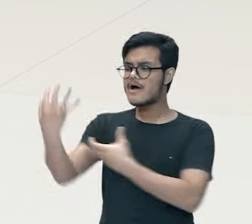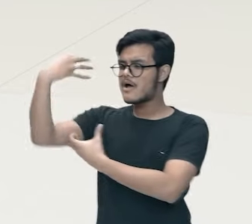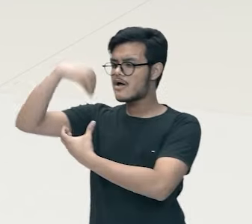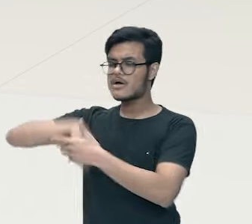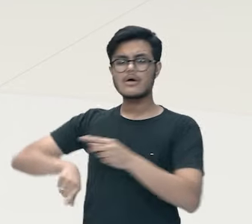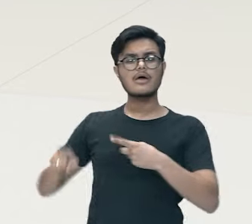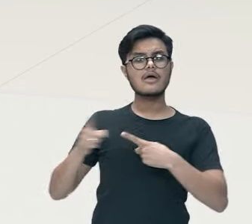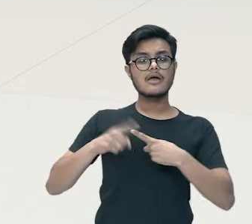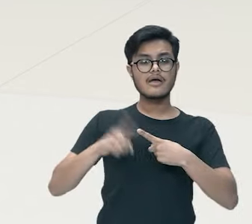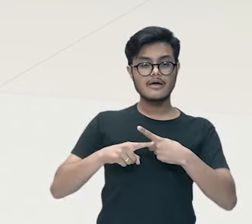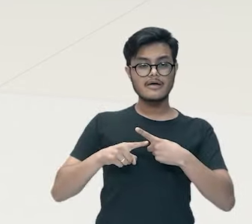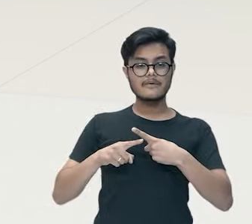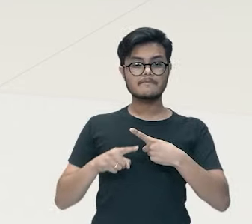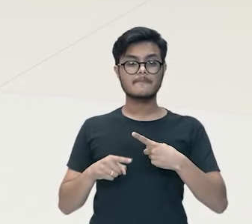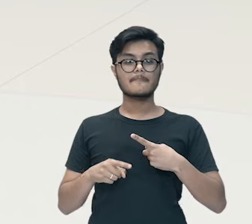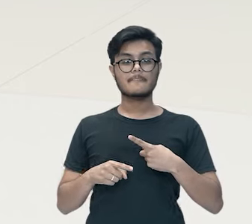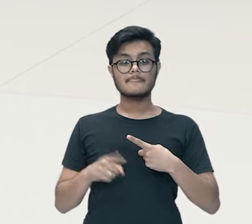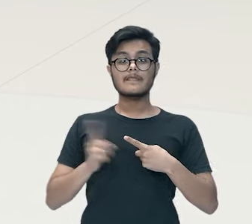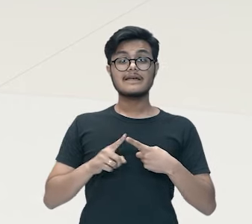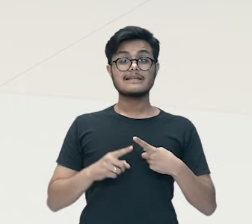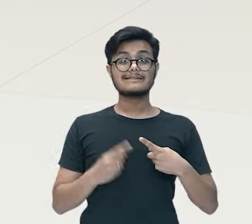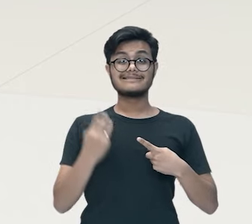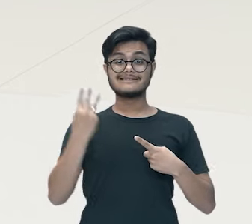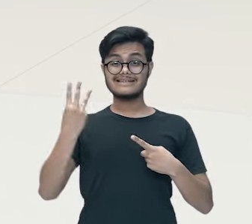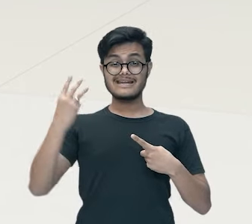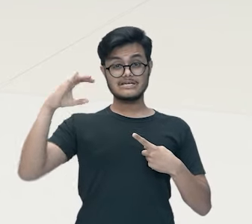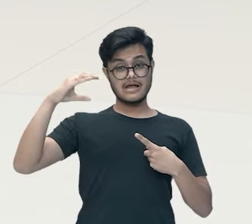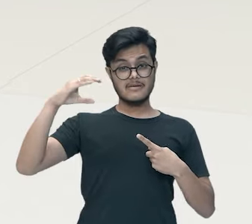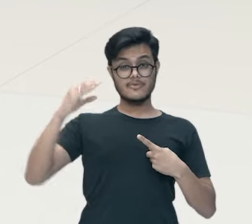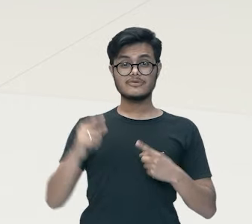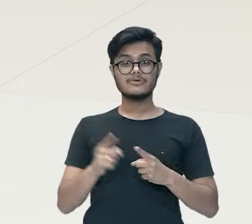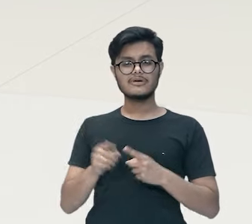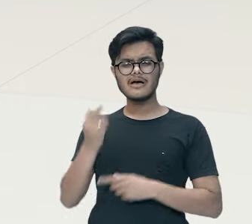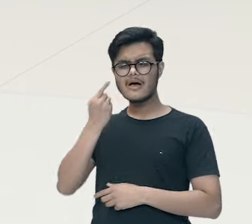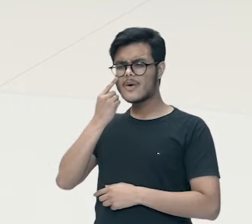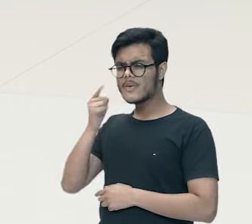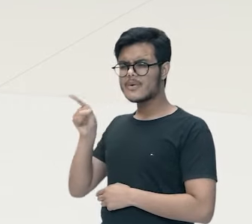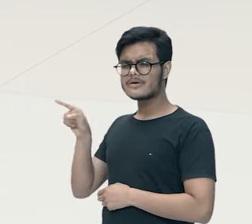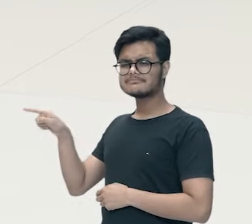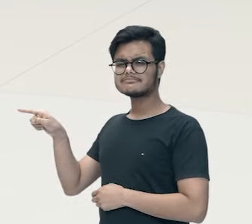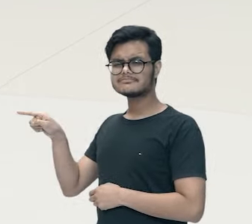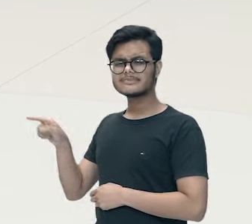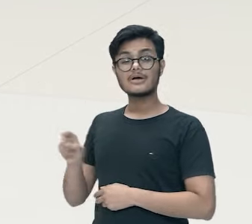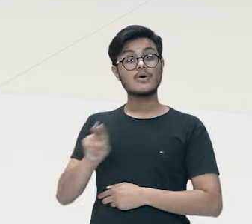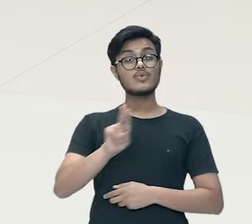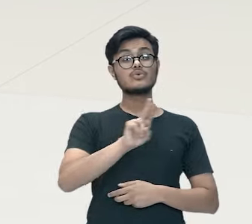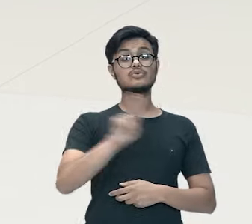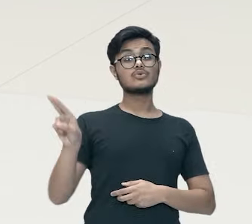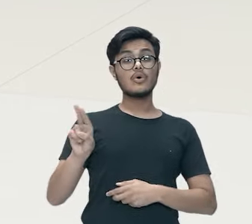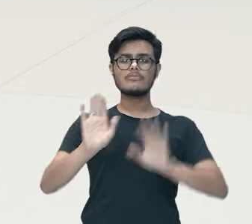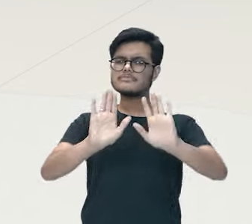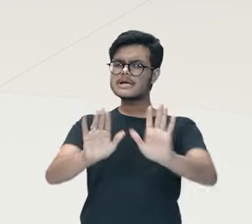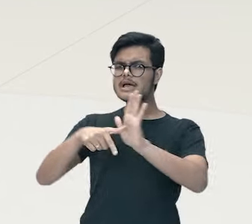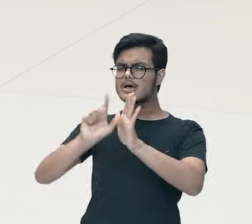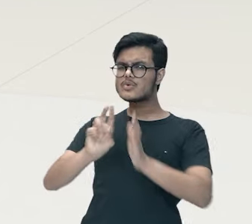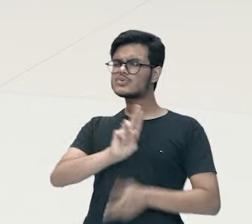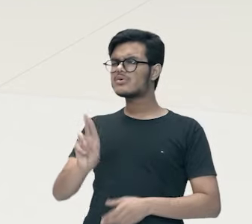lá da ponta tem 3 carbonos, tá? 3 carbonos, e o nome dele, já vou começar a adiantar a